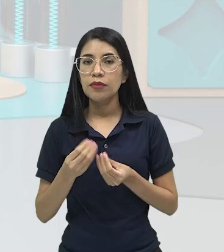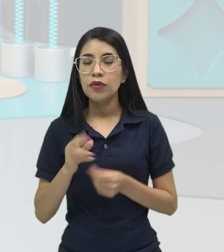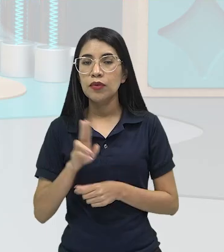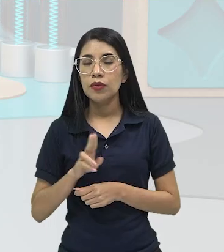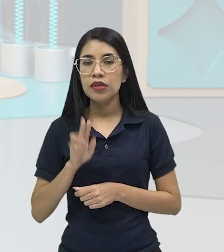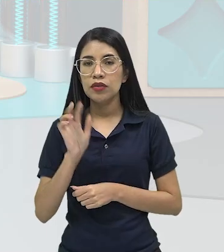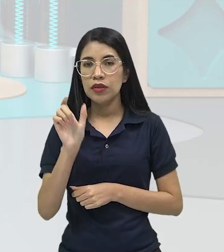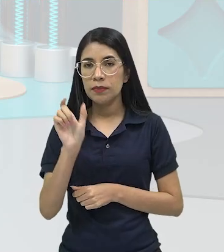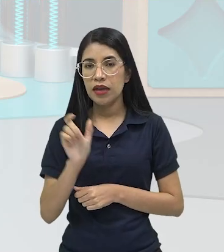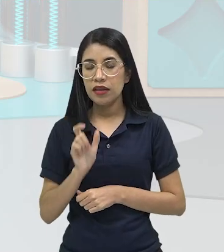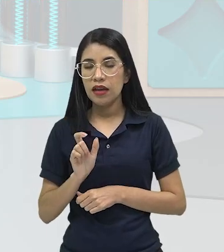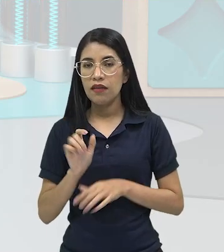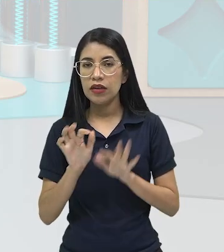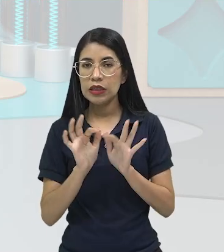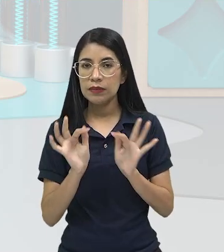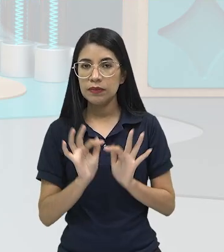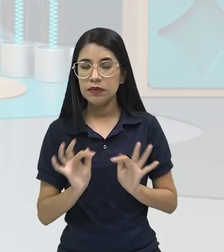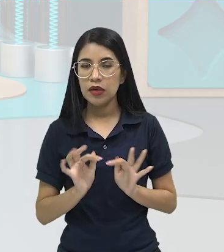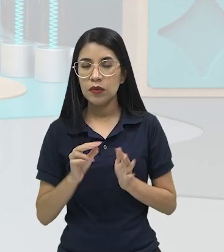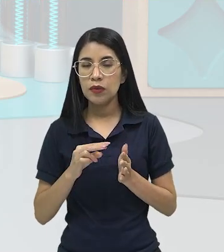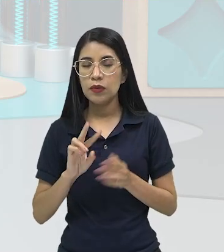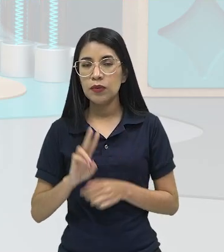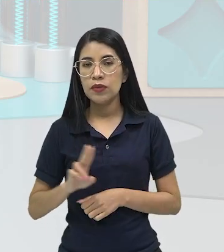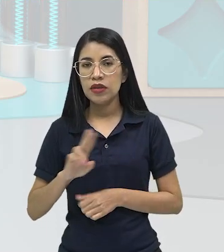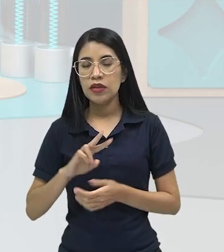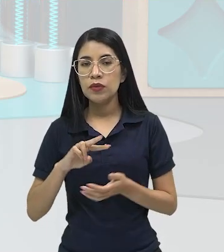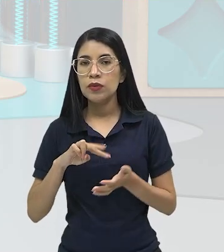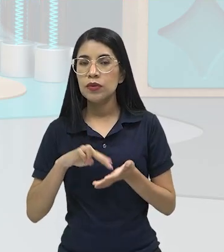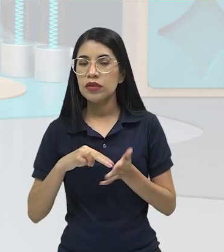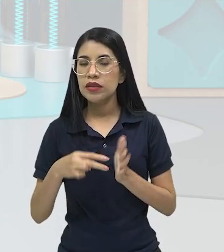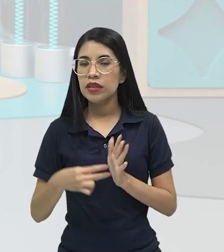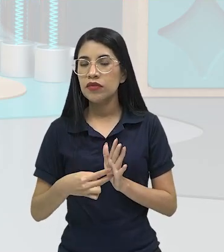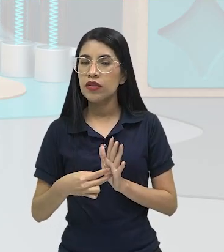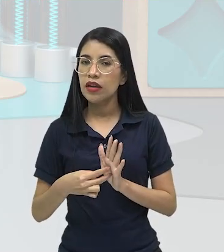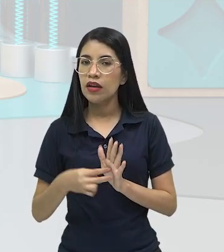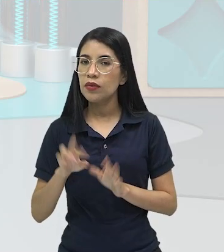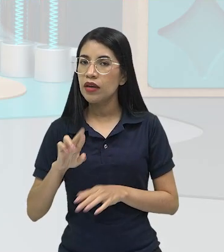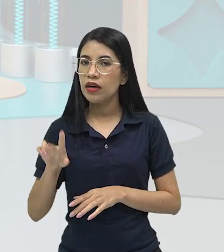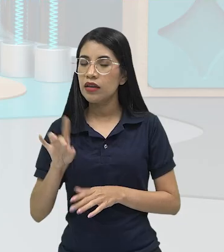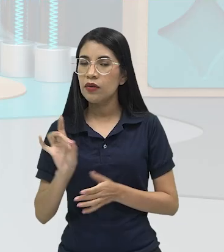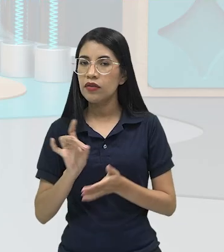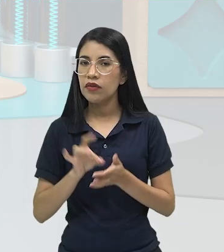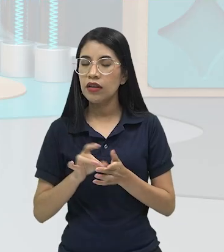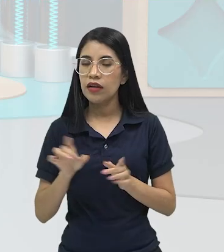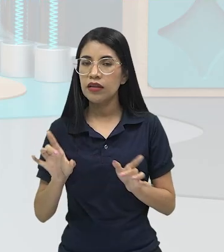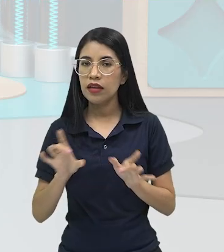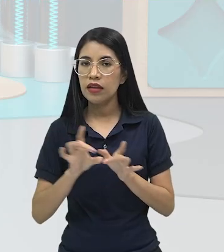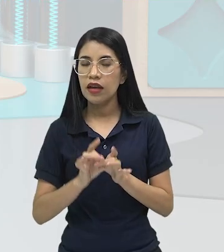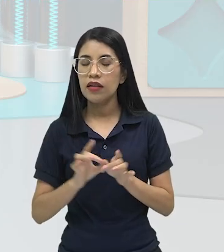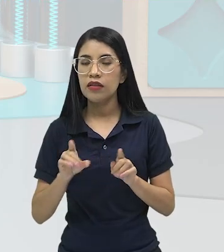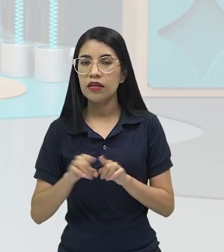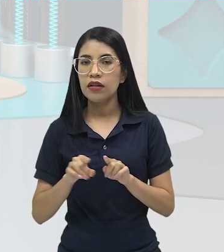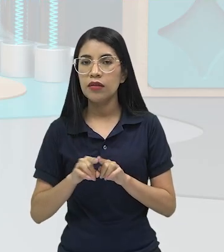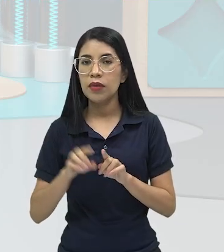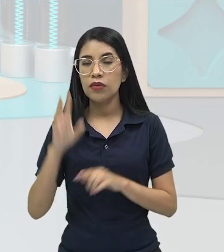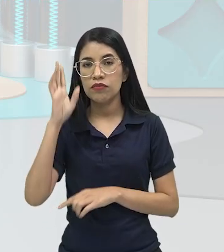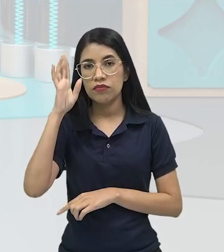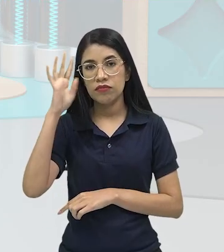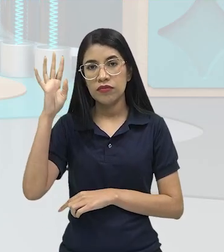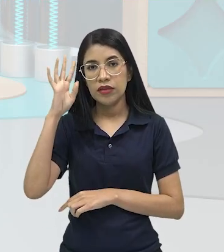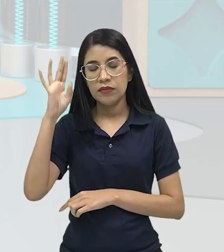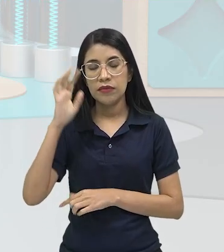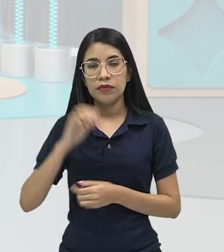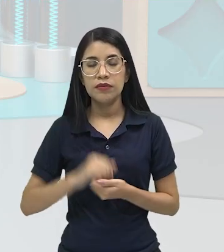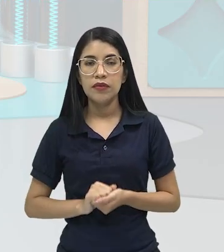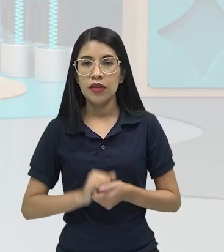ou expressões empregadas de sentido figurado e atrelados ao campo do pensamento, ou seja,